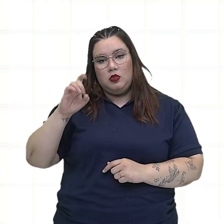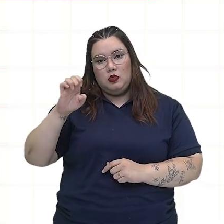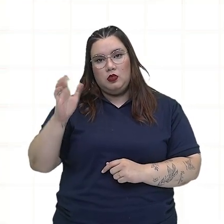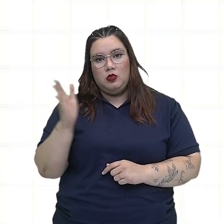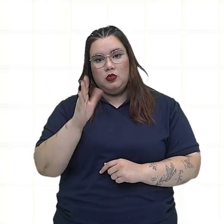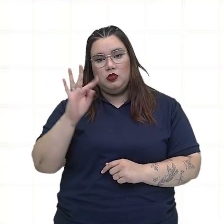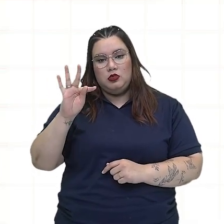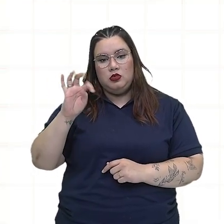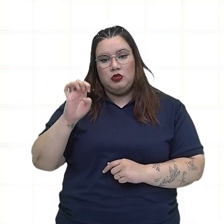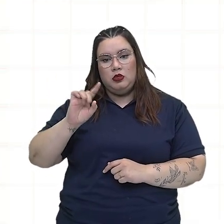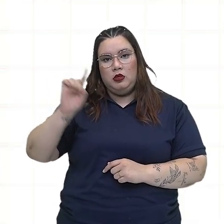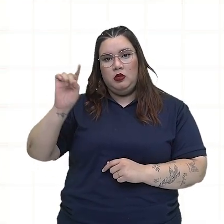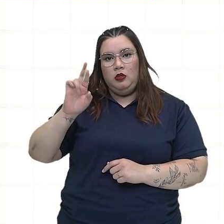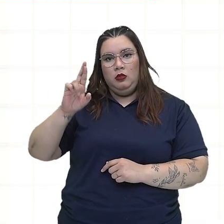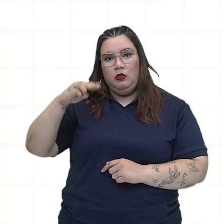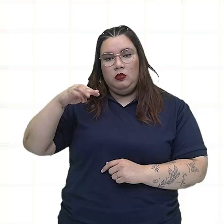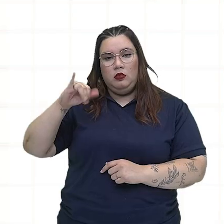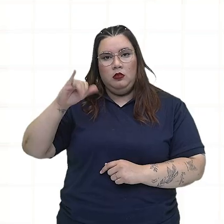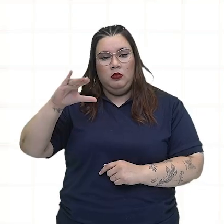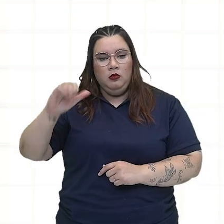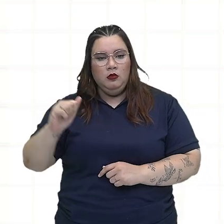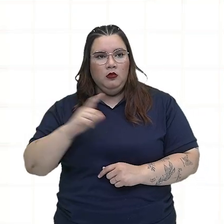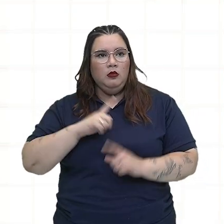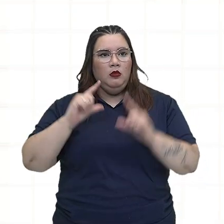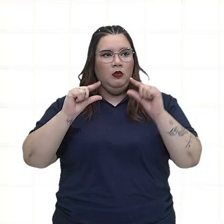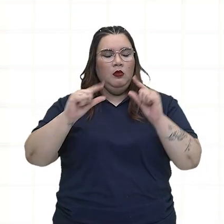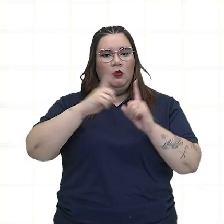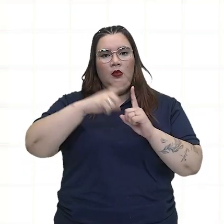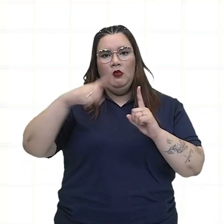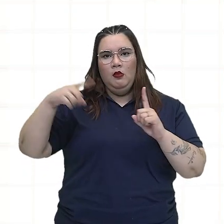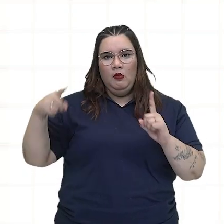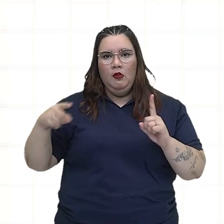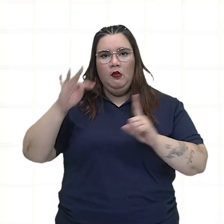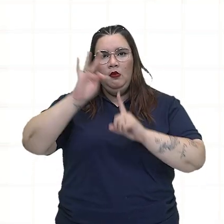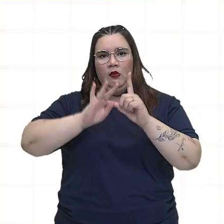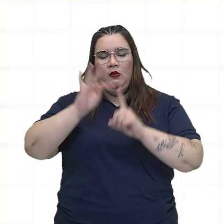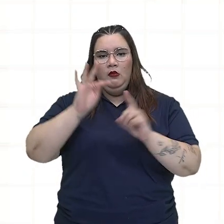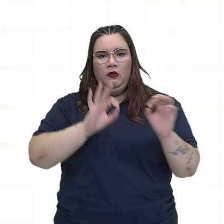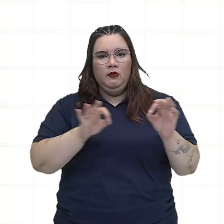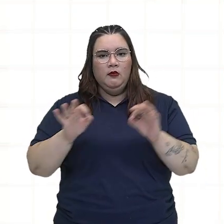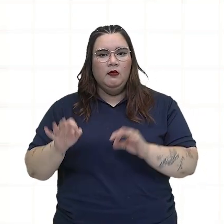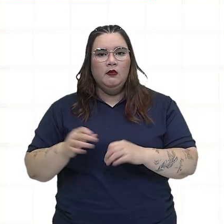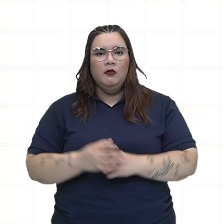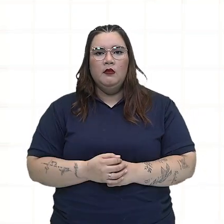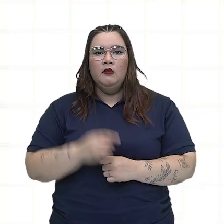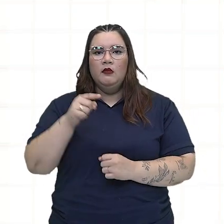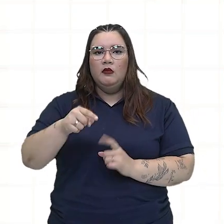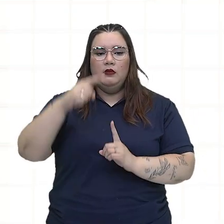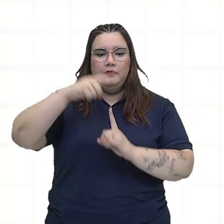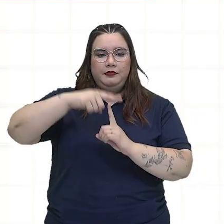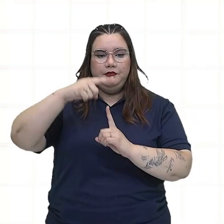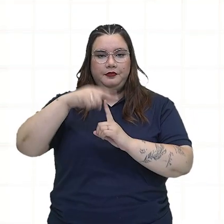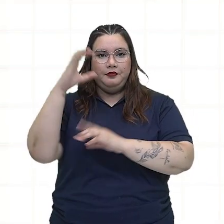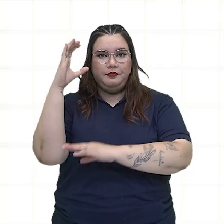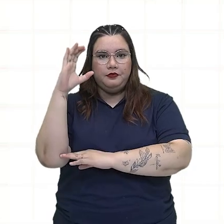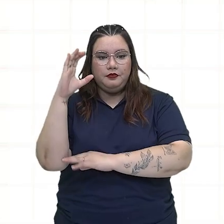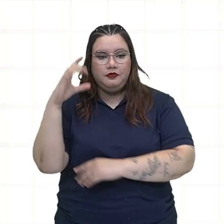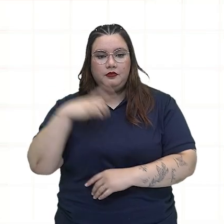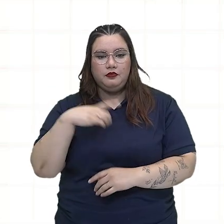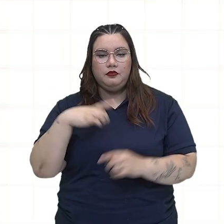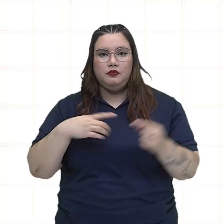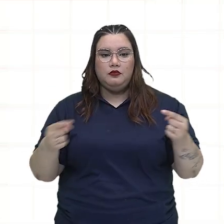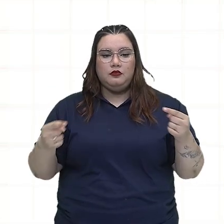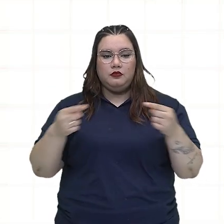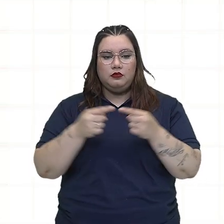Aquela pouca variação entre temperaturas máximas e temperaturas mínimas. Esse tipo de clima,